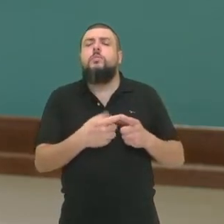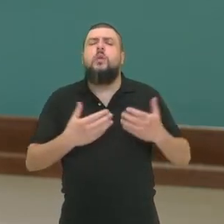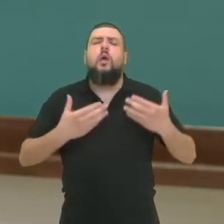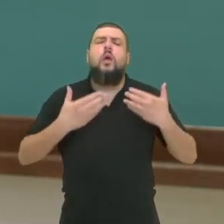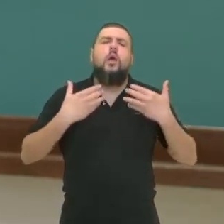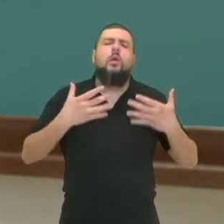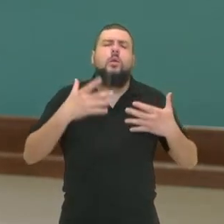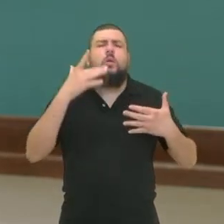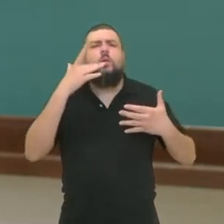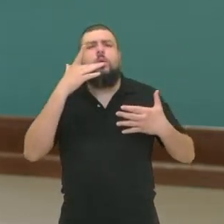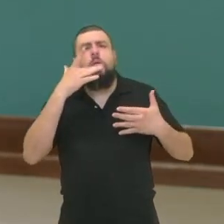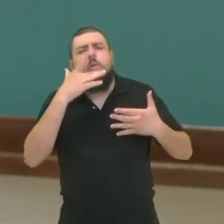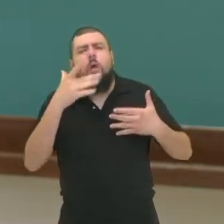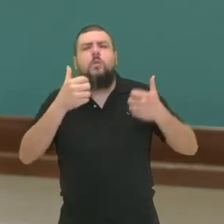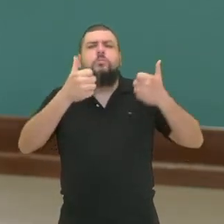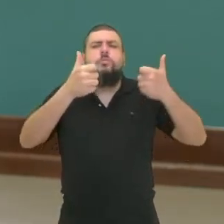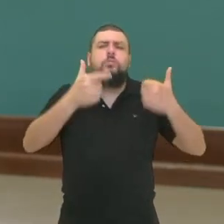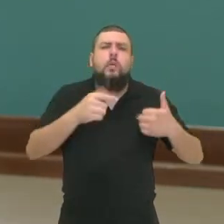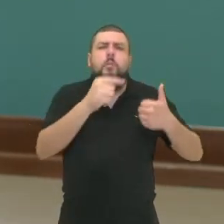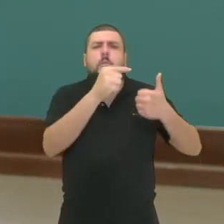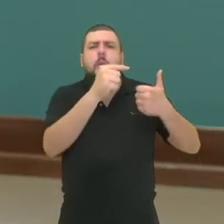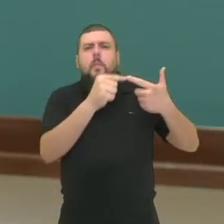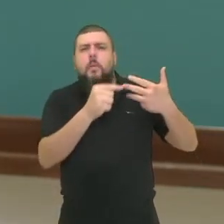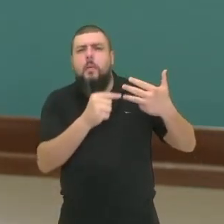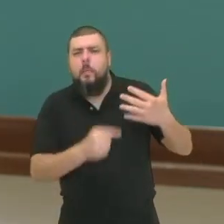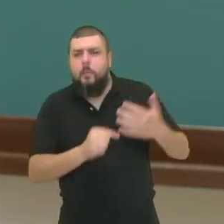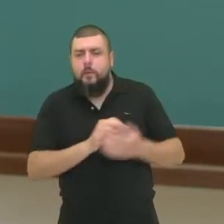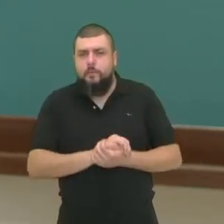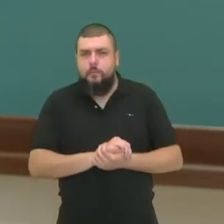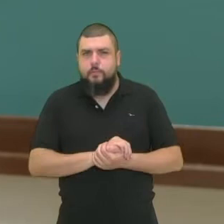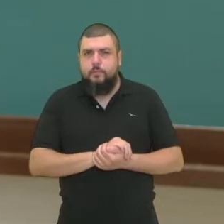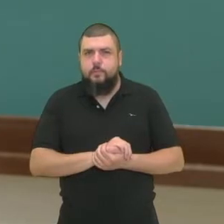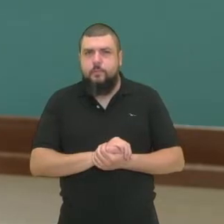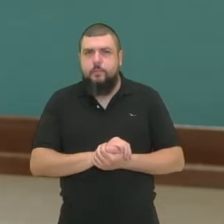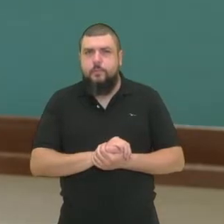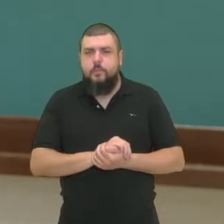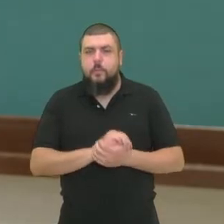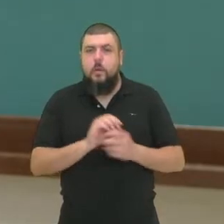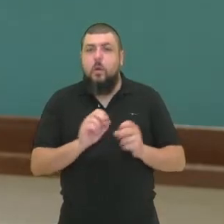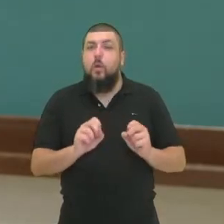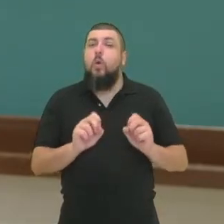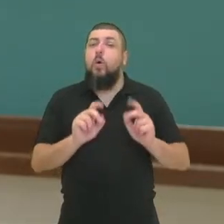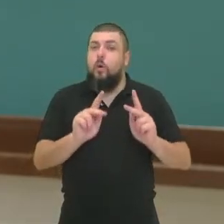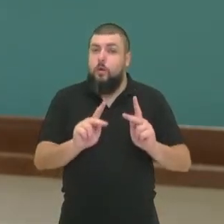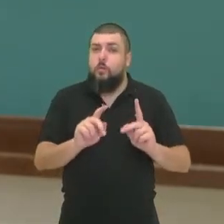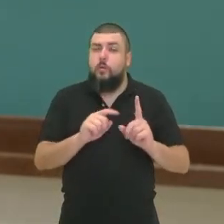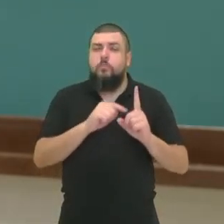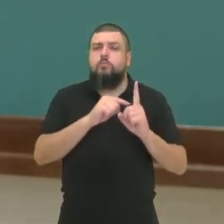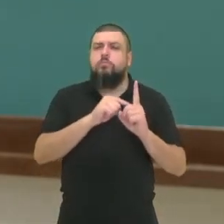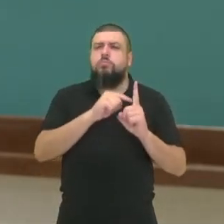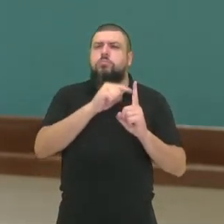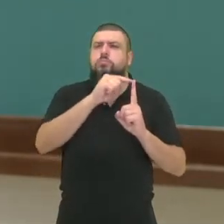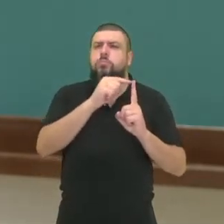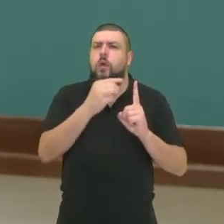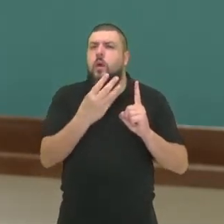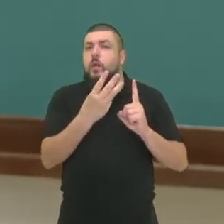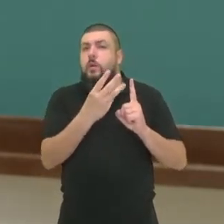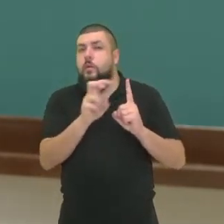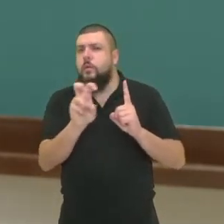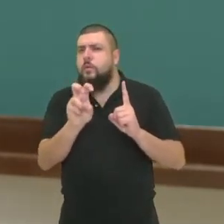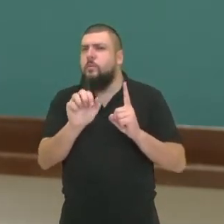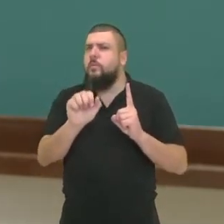temperaturas. Aqui, ó, altas temperaturas. Estamos falando acima de 35 graus, né? Então,